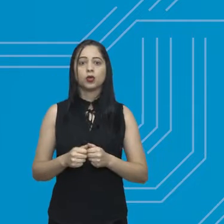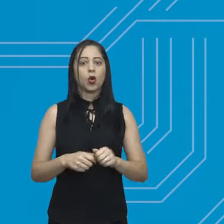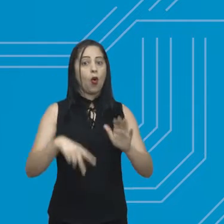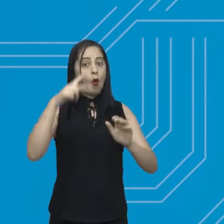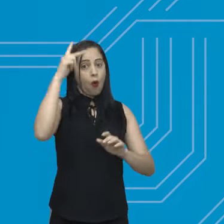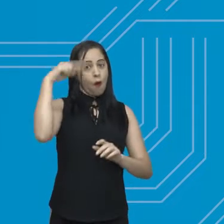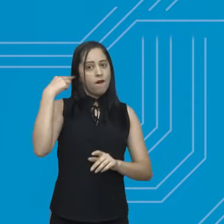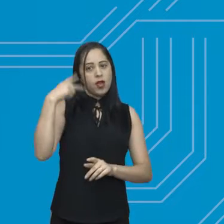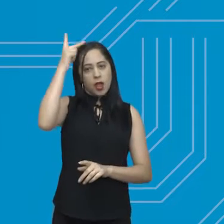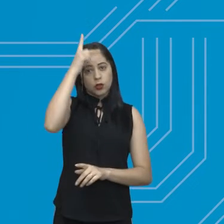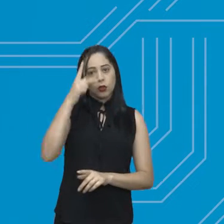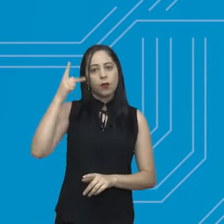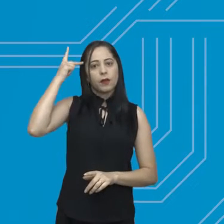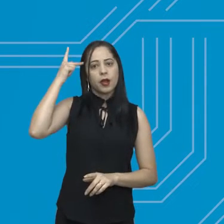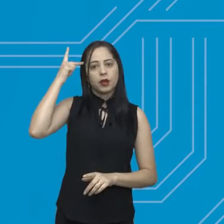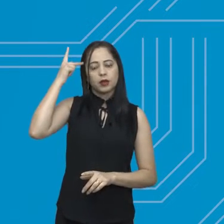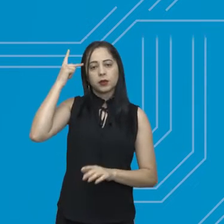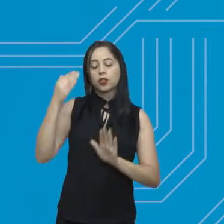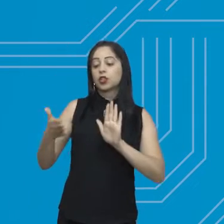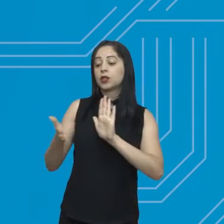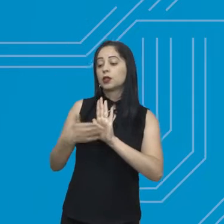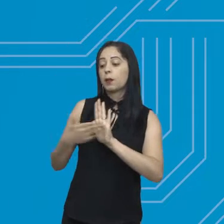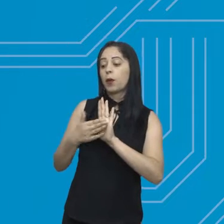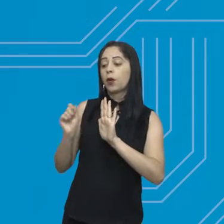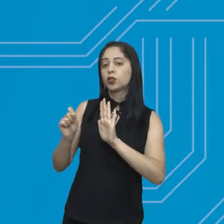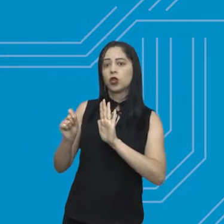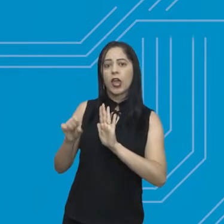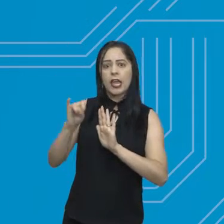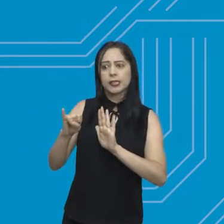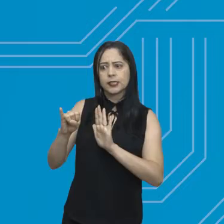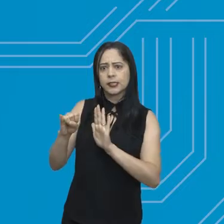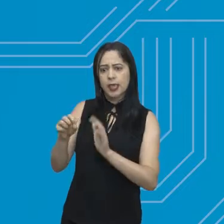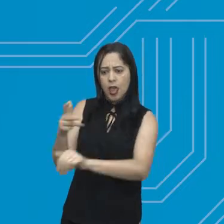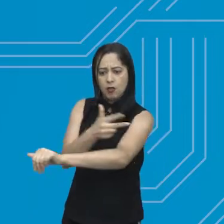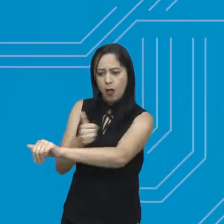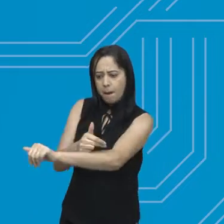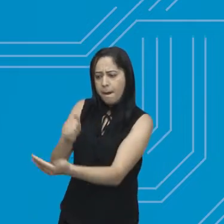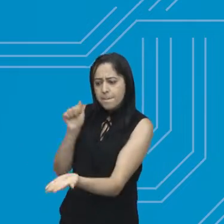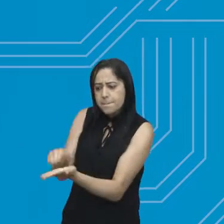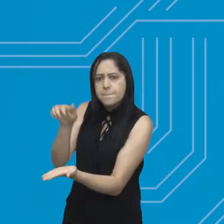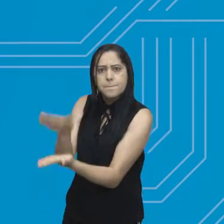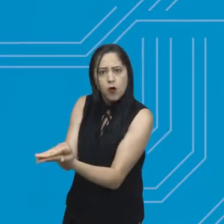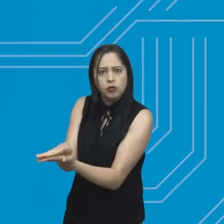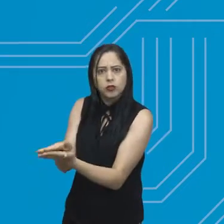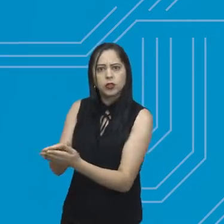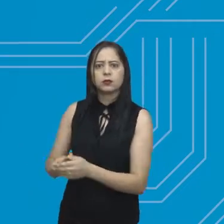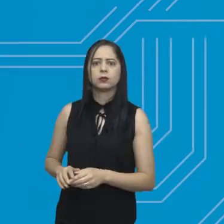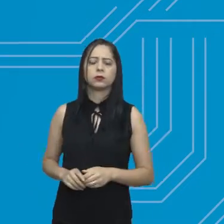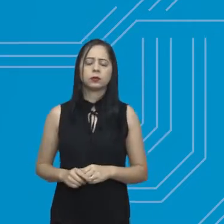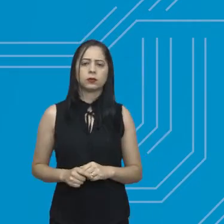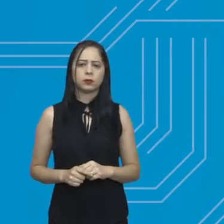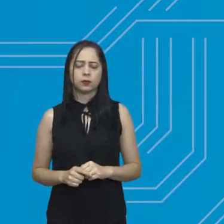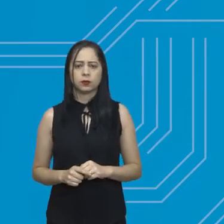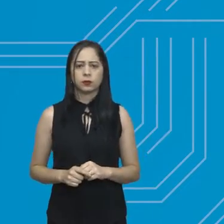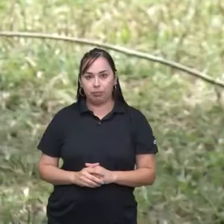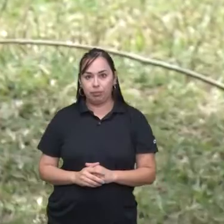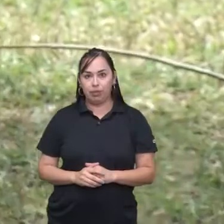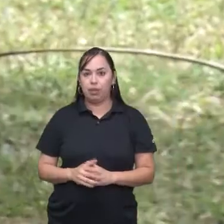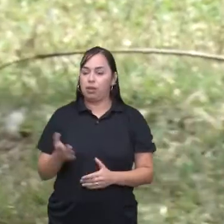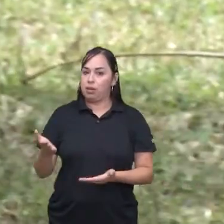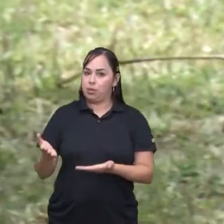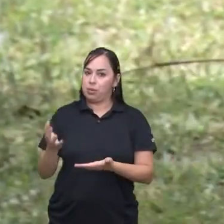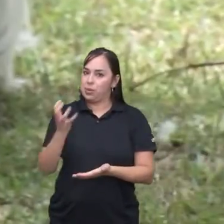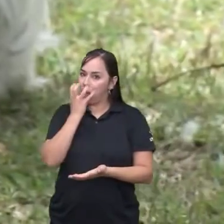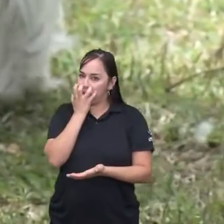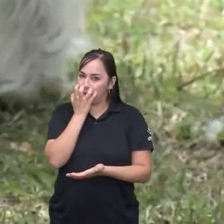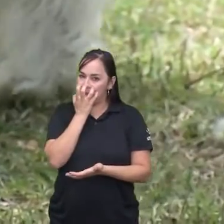foi apresentada pelo vereador Fernando Petit e prevê multa e até mesmo cassação do estabelecimento que realizar o procedimento. Não